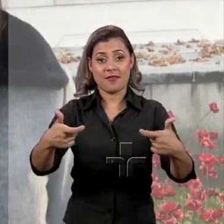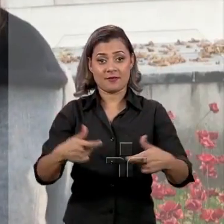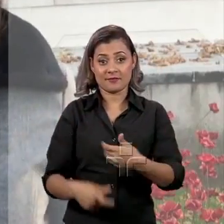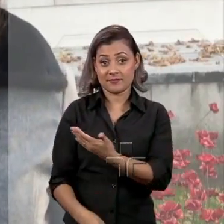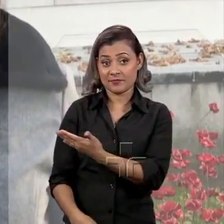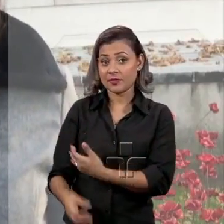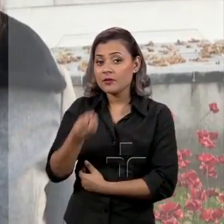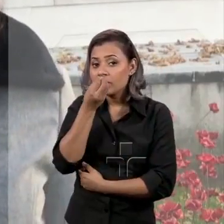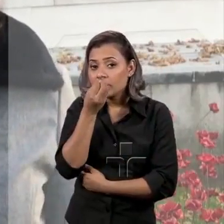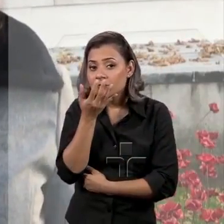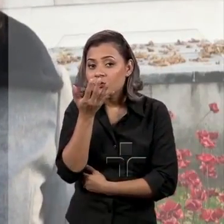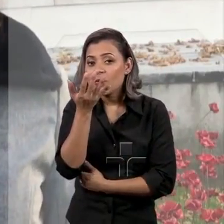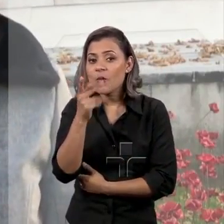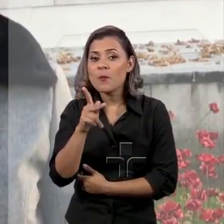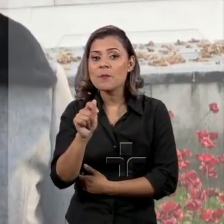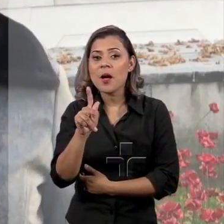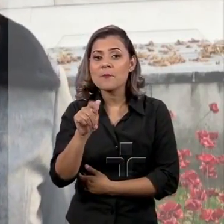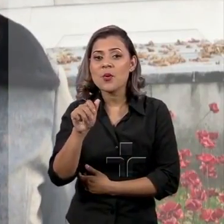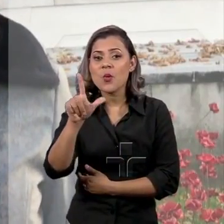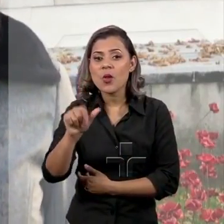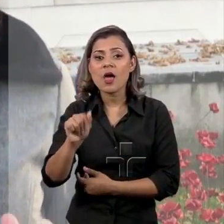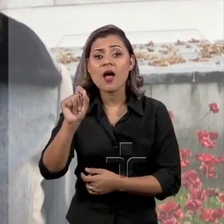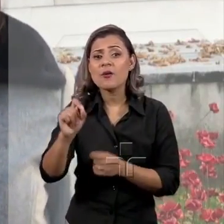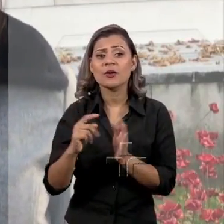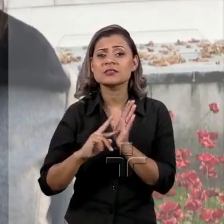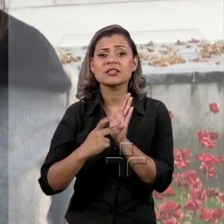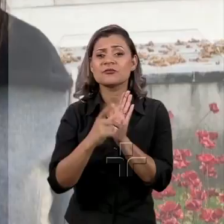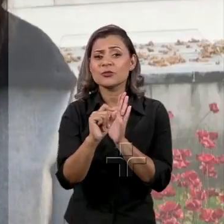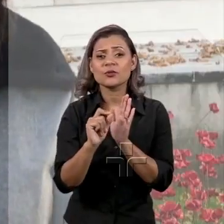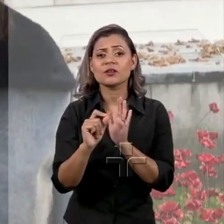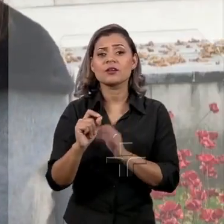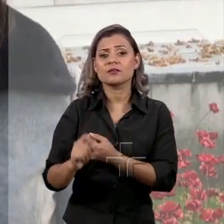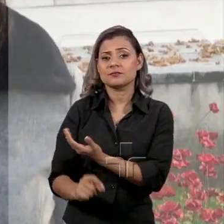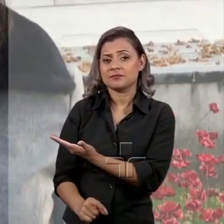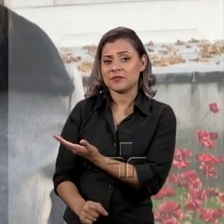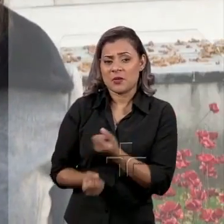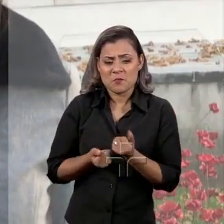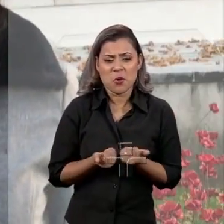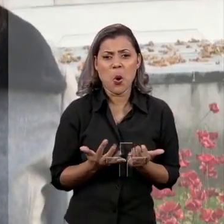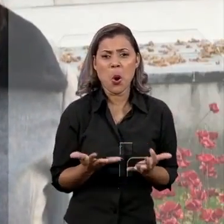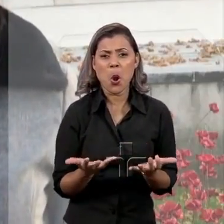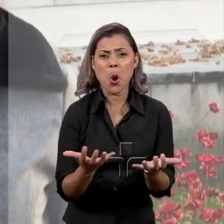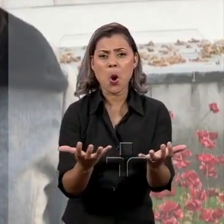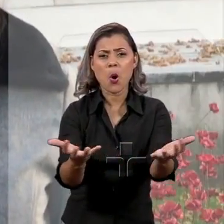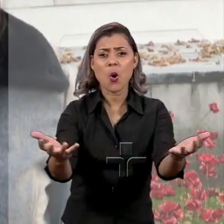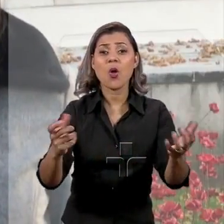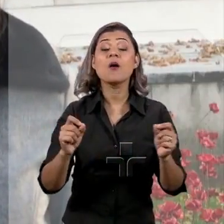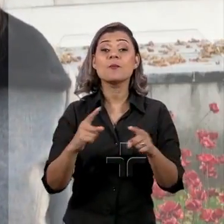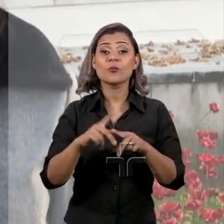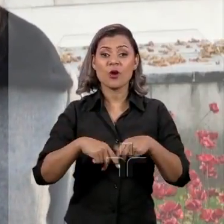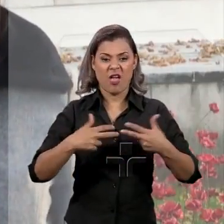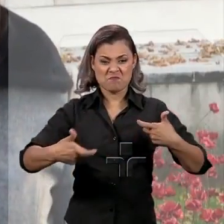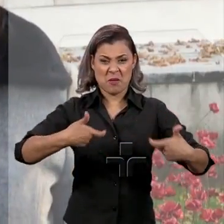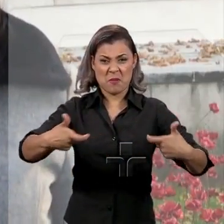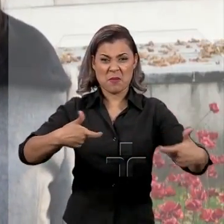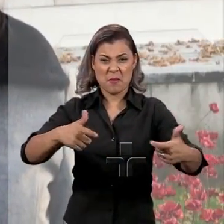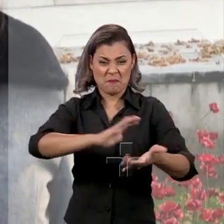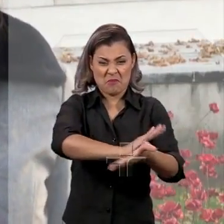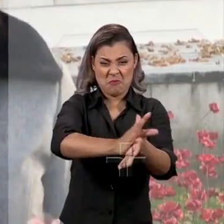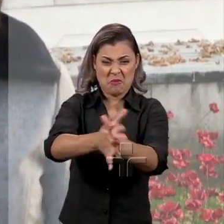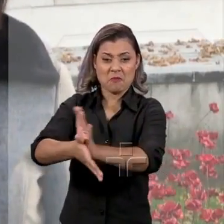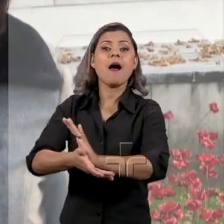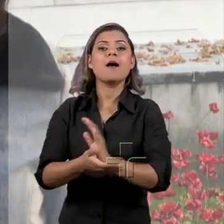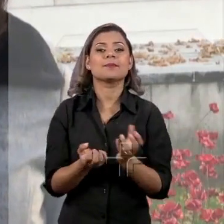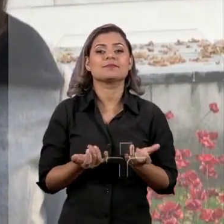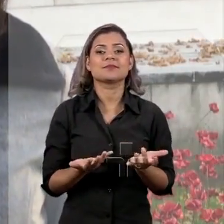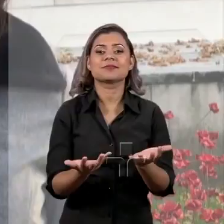se tornou um símbolo dos que lutaram na Primeira Guerra. As flores nasceram nos campos de batalha, mesmo depois que a terra ficou toda destruída.